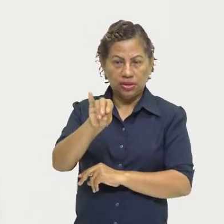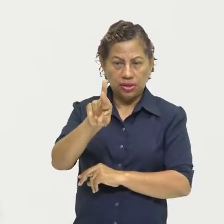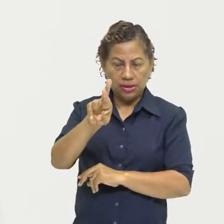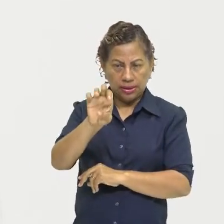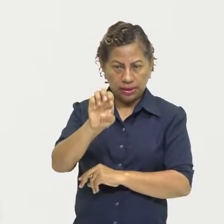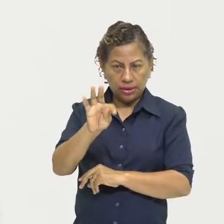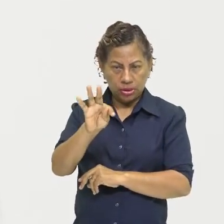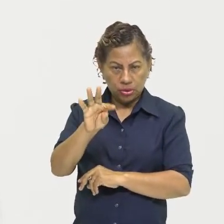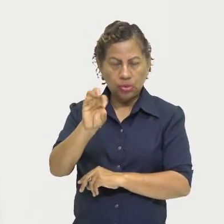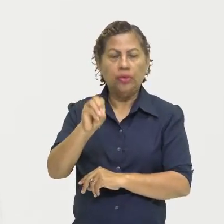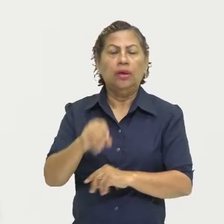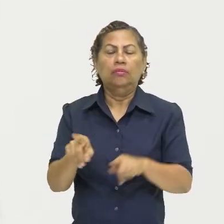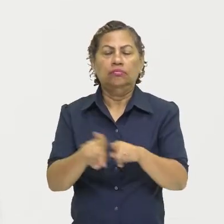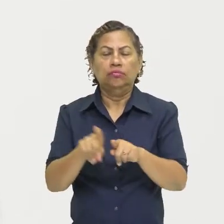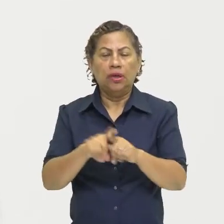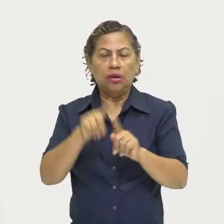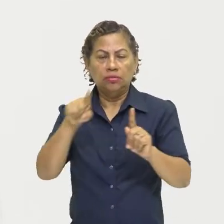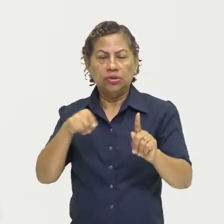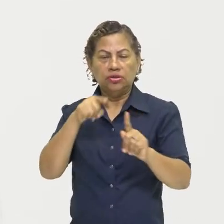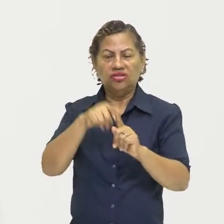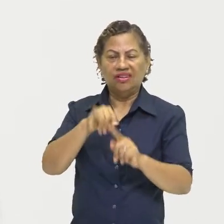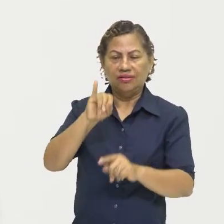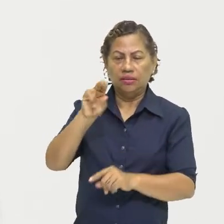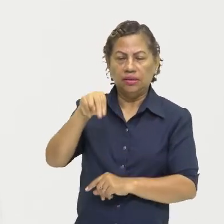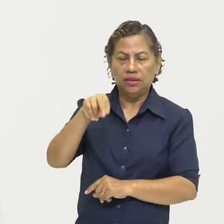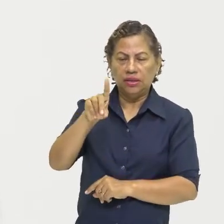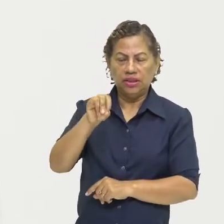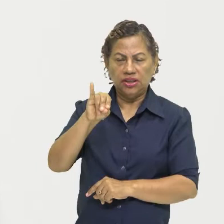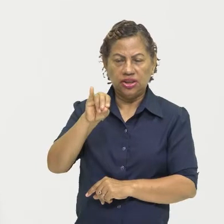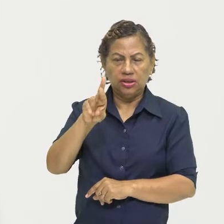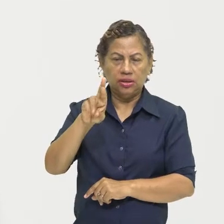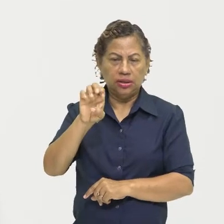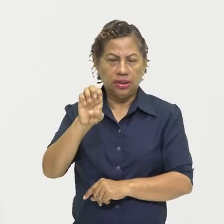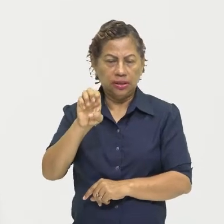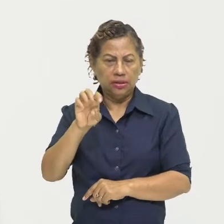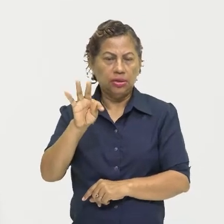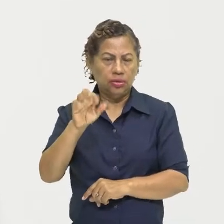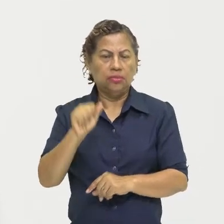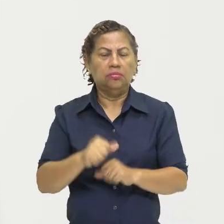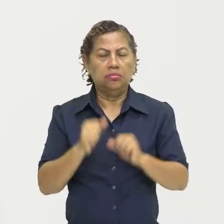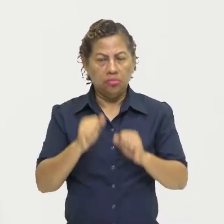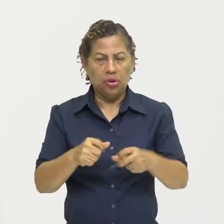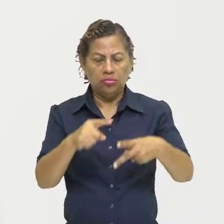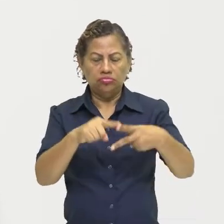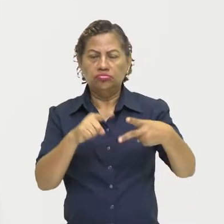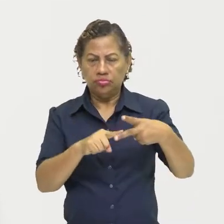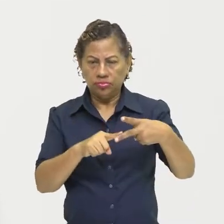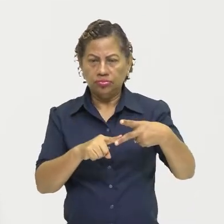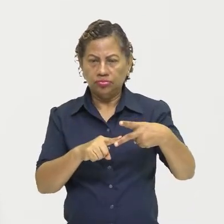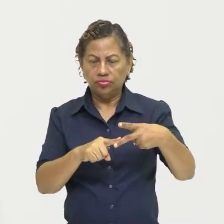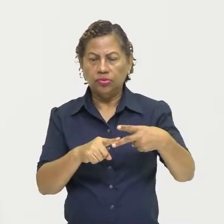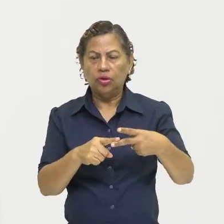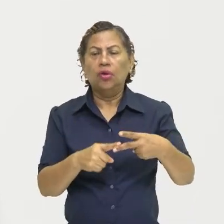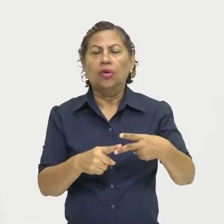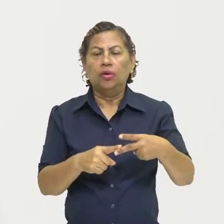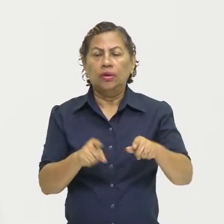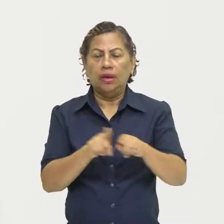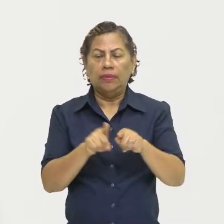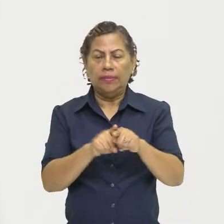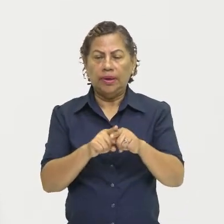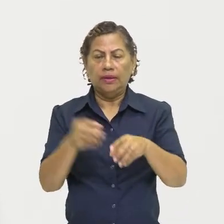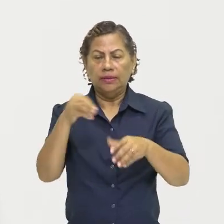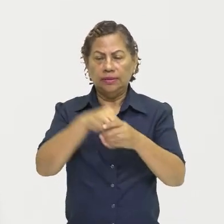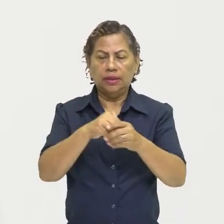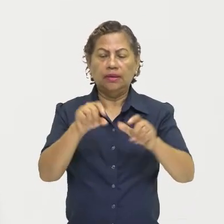Ou, dependendo da regência do verbo, ele pode pedir os dois complementos ao mesmo tempo, tá? Porque existem verbos que